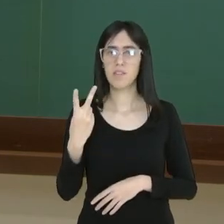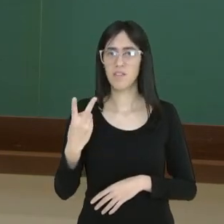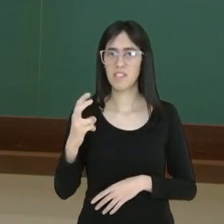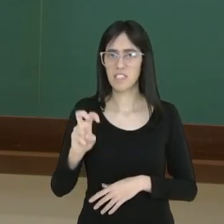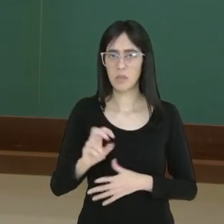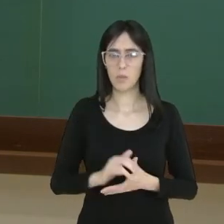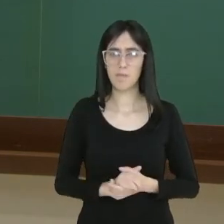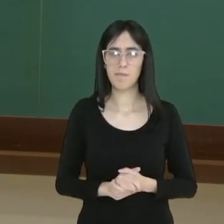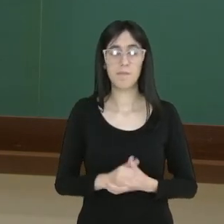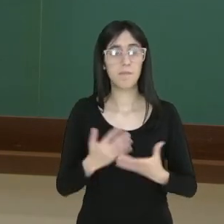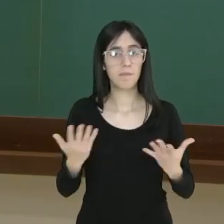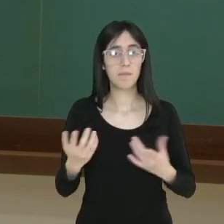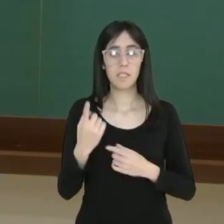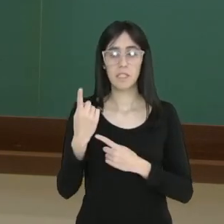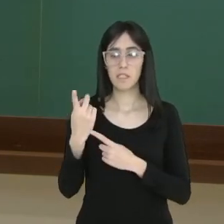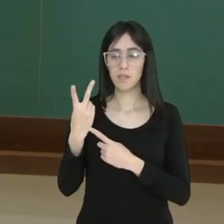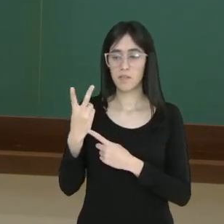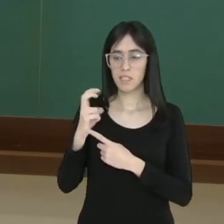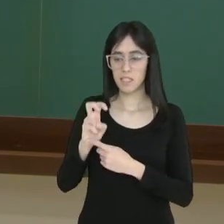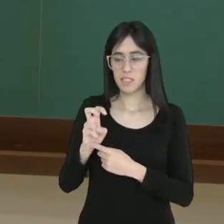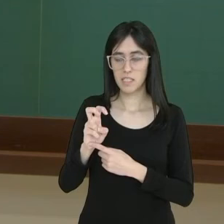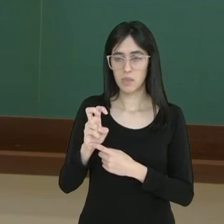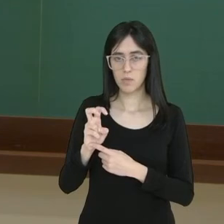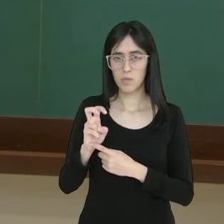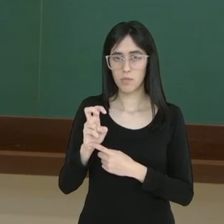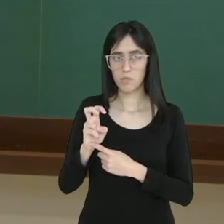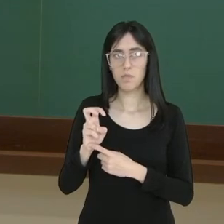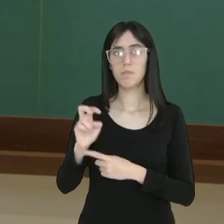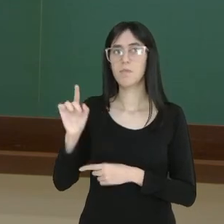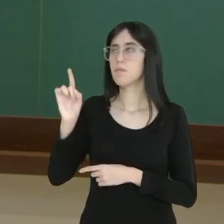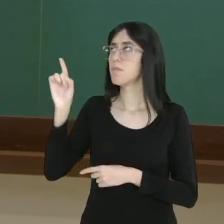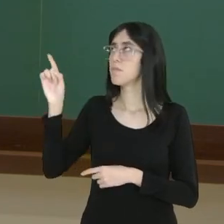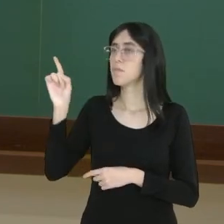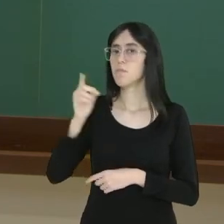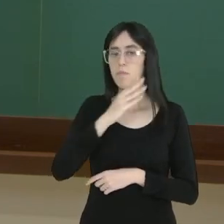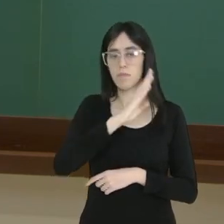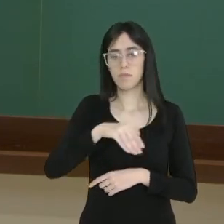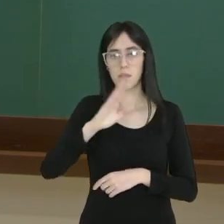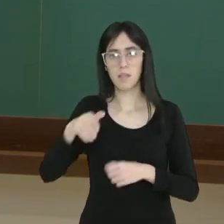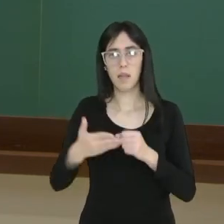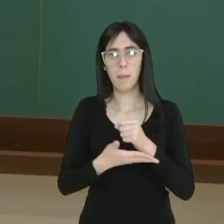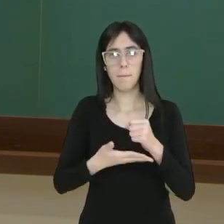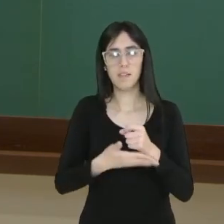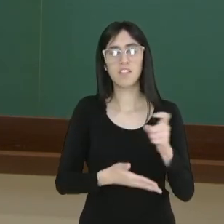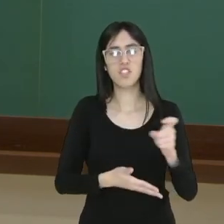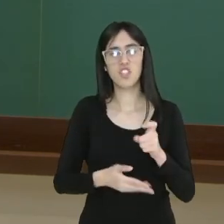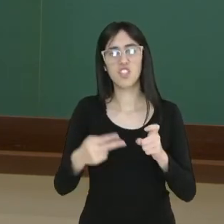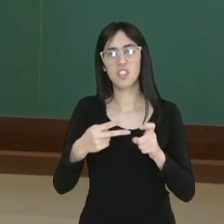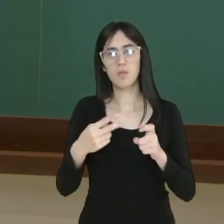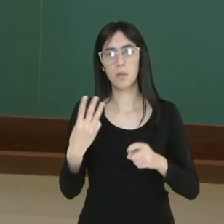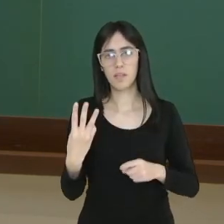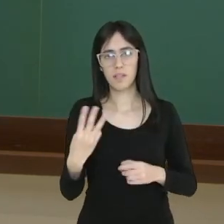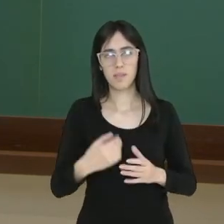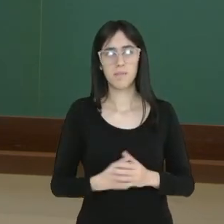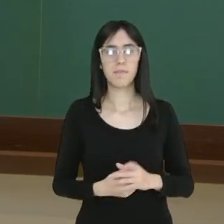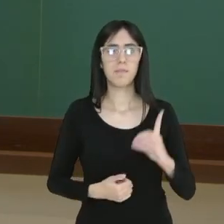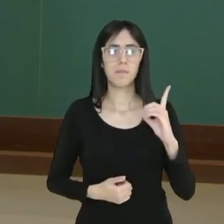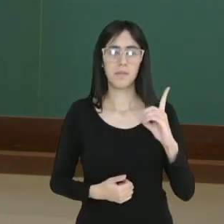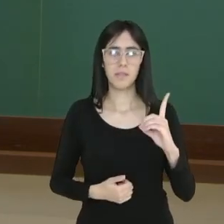125. Então, 125, 5 na 3, cortou a base, o meu x é igual a 3. Letra